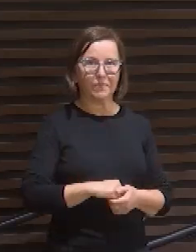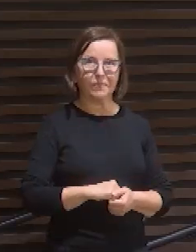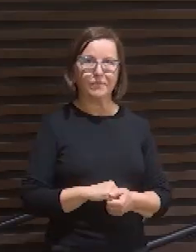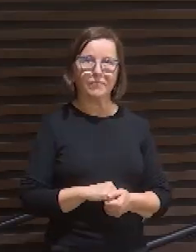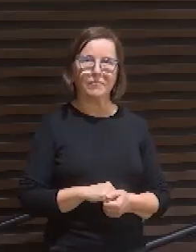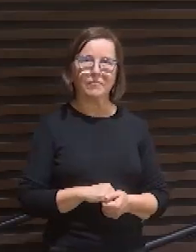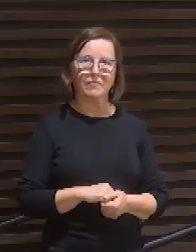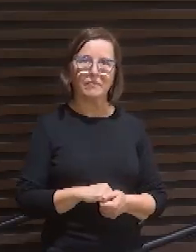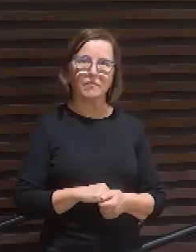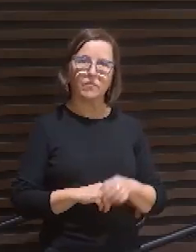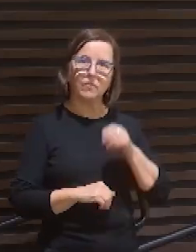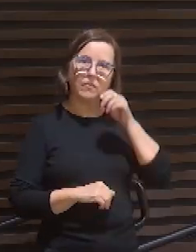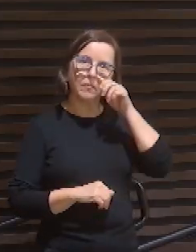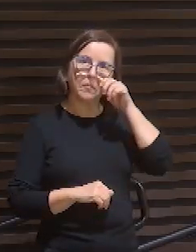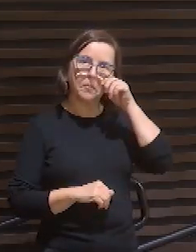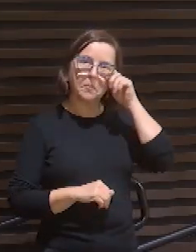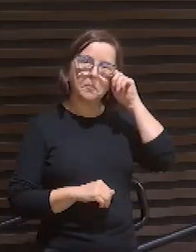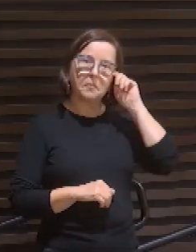12.